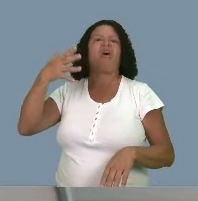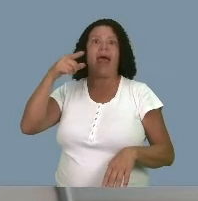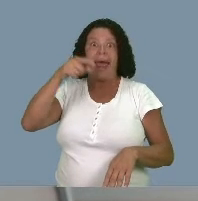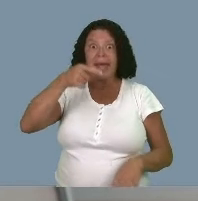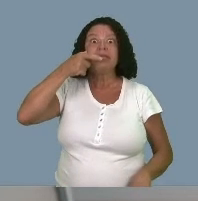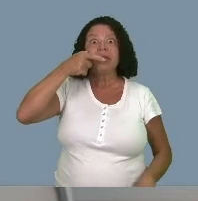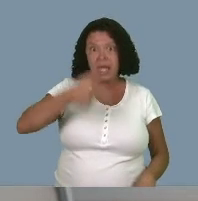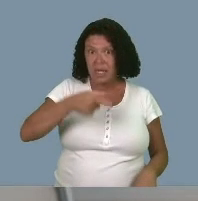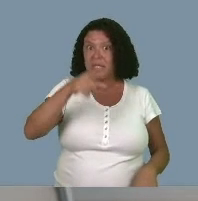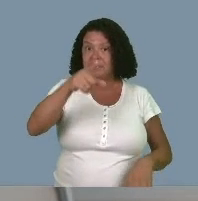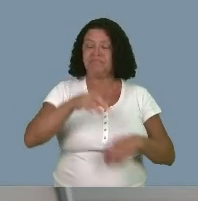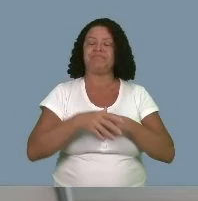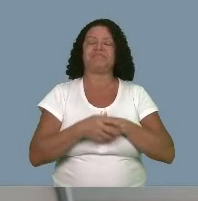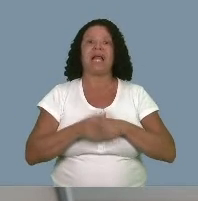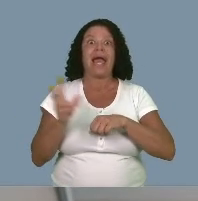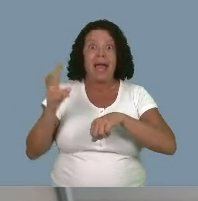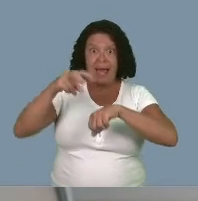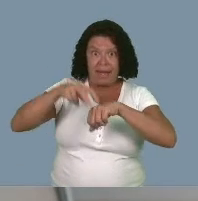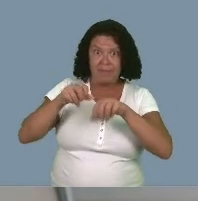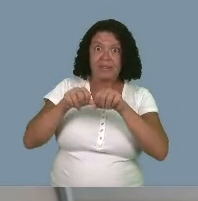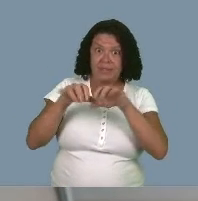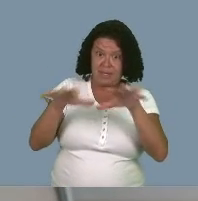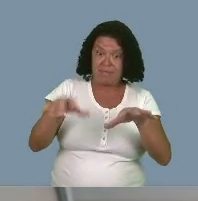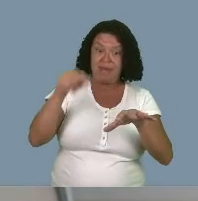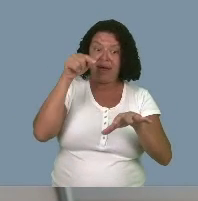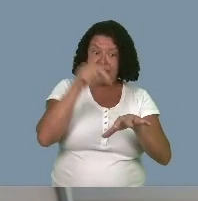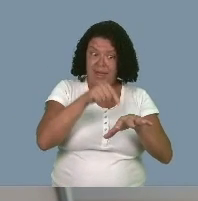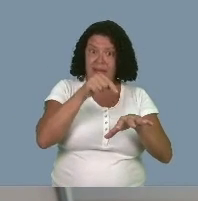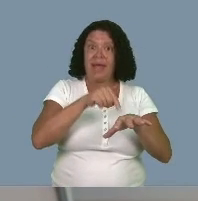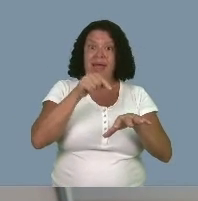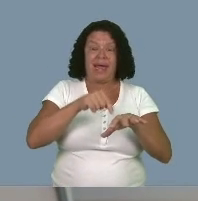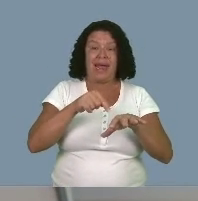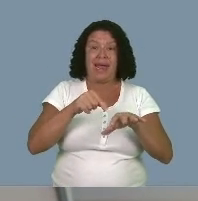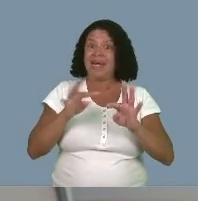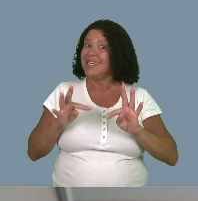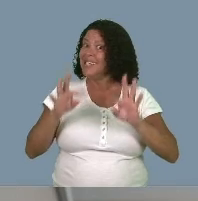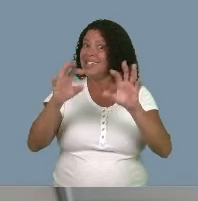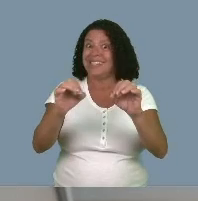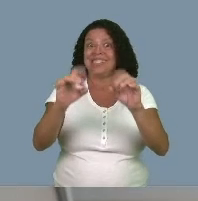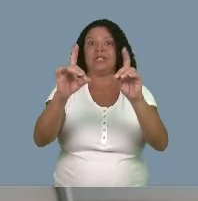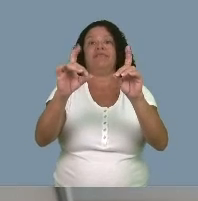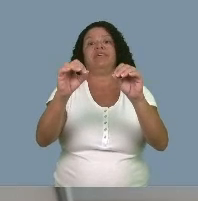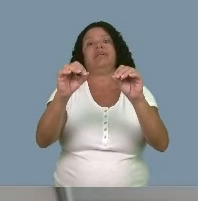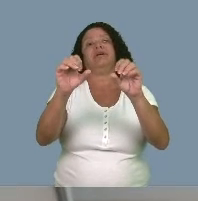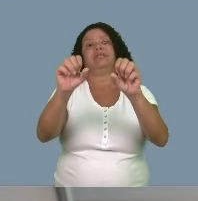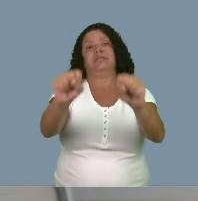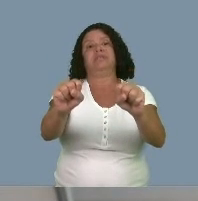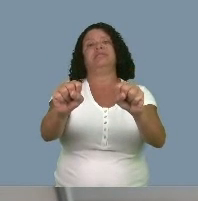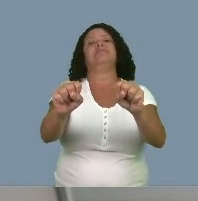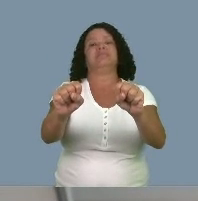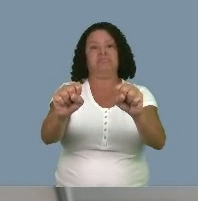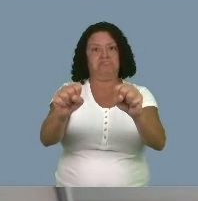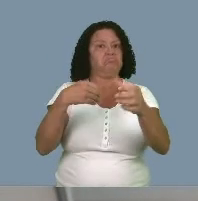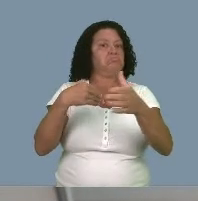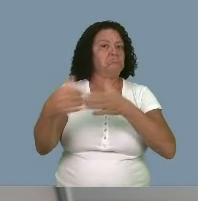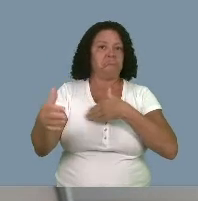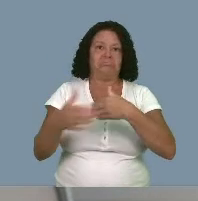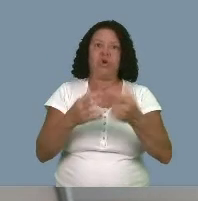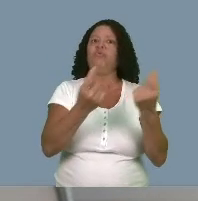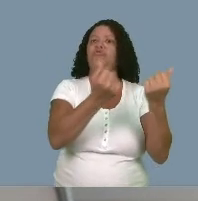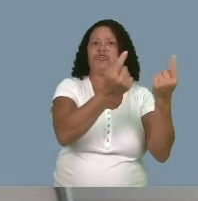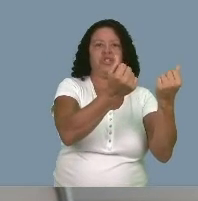interessante. A pandemia, ela atinge todos, sem exceção. Mesmo os mais